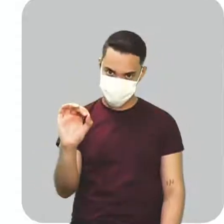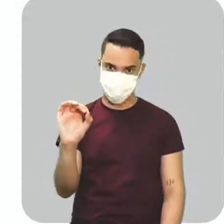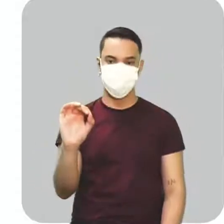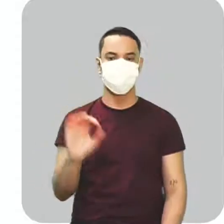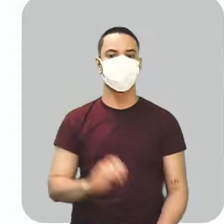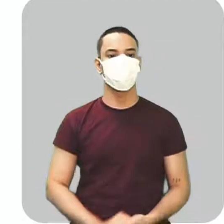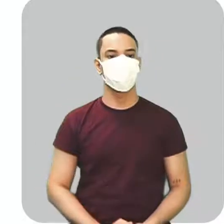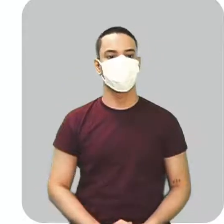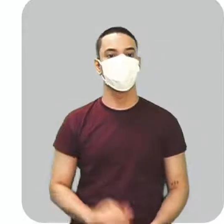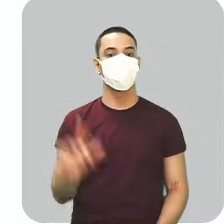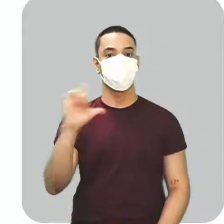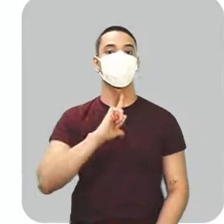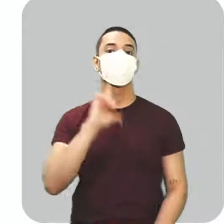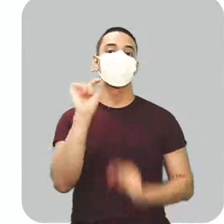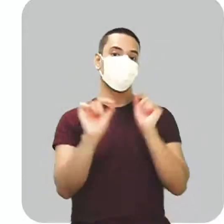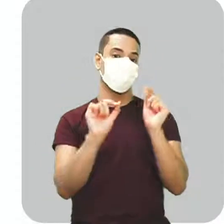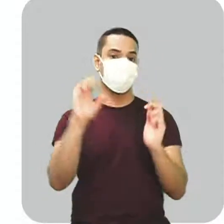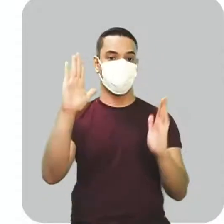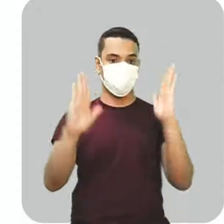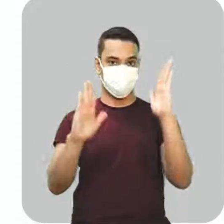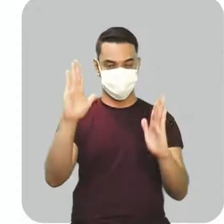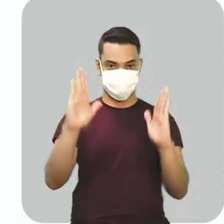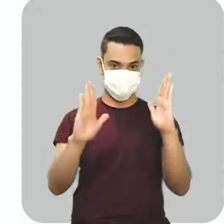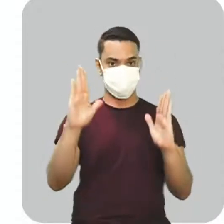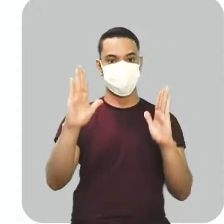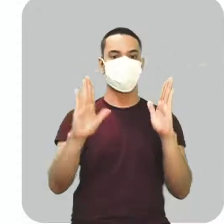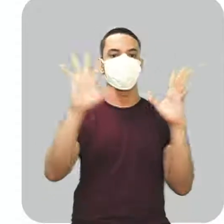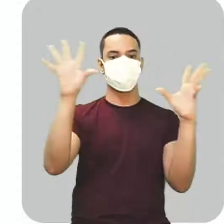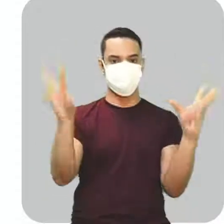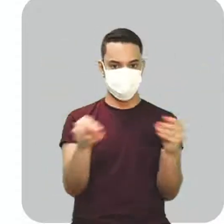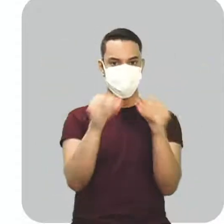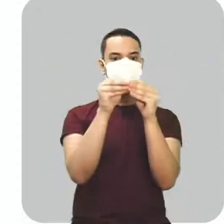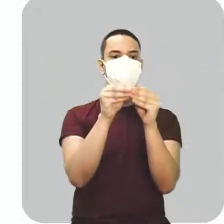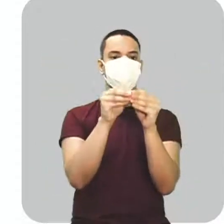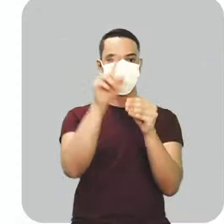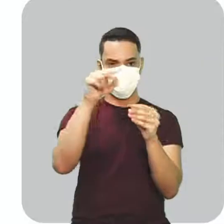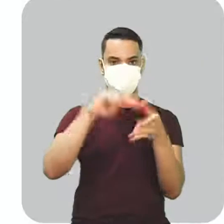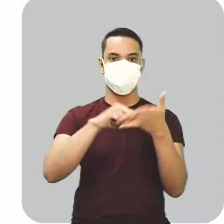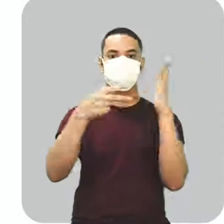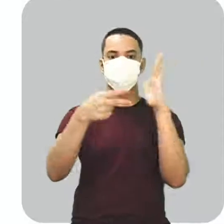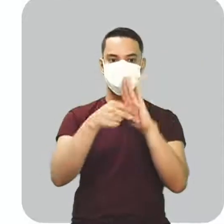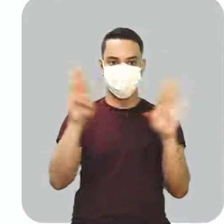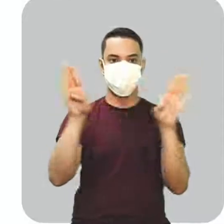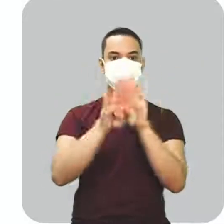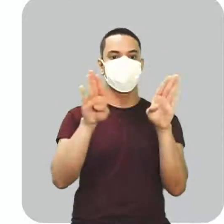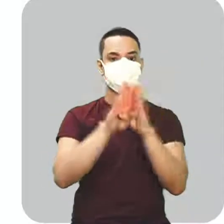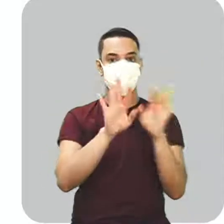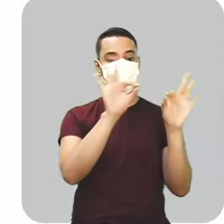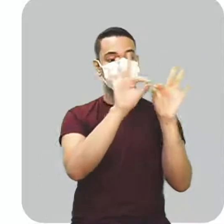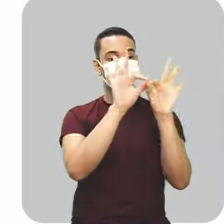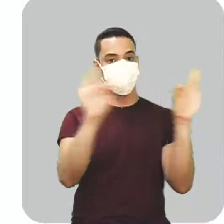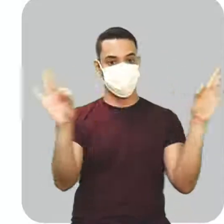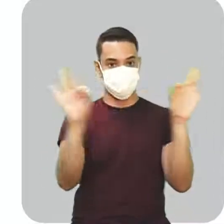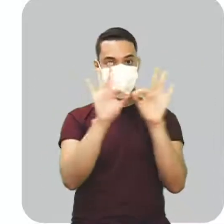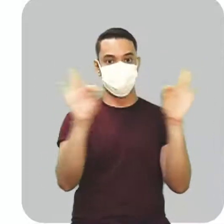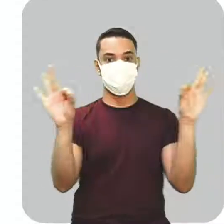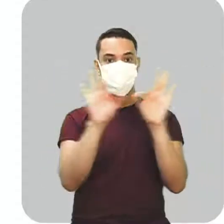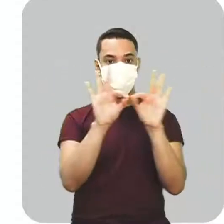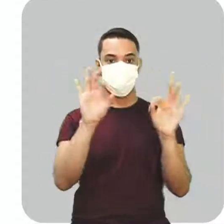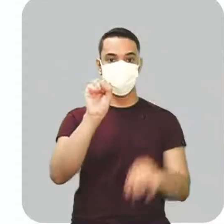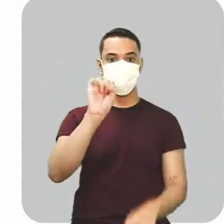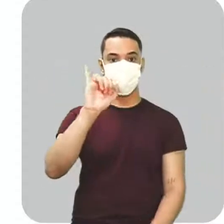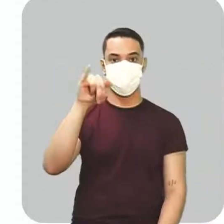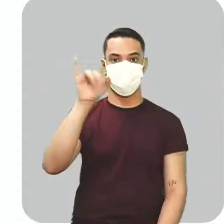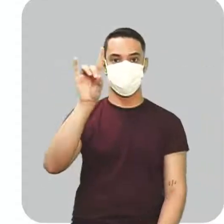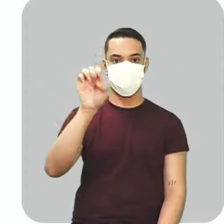período composto, né? E ele é o quê? Coordenada, é formado por orações sindéticas, o